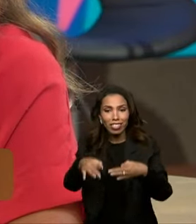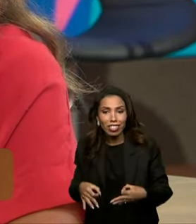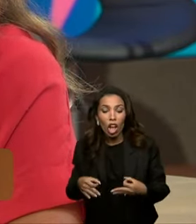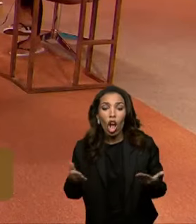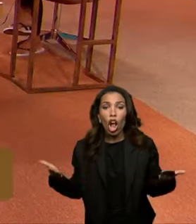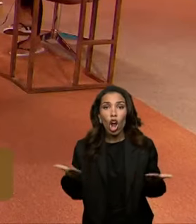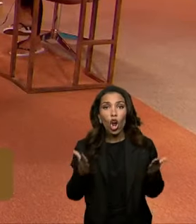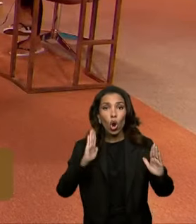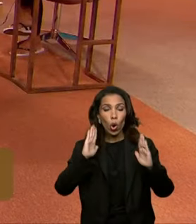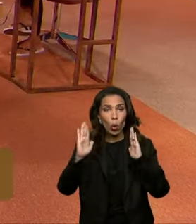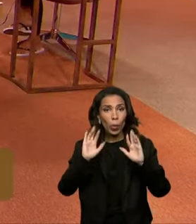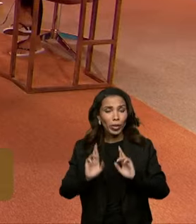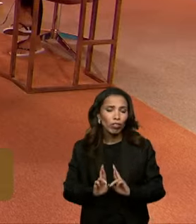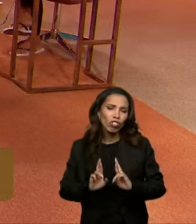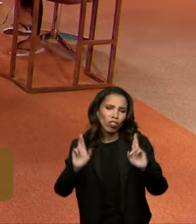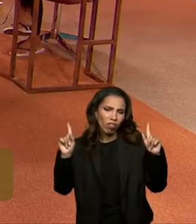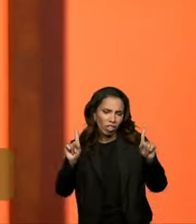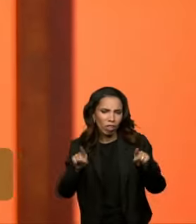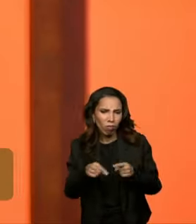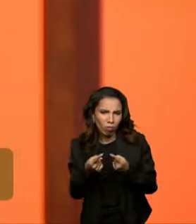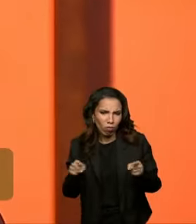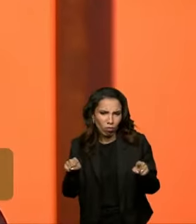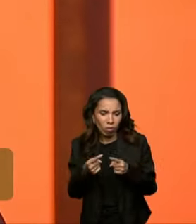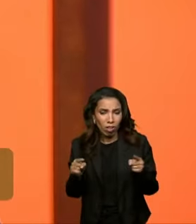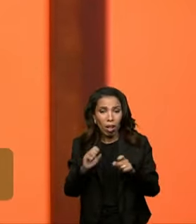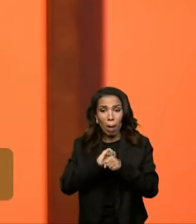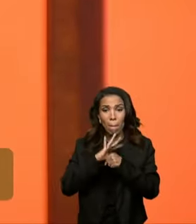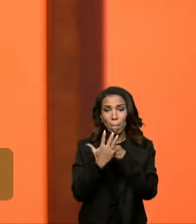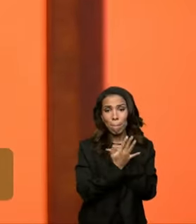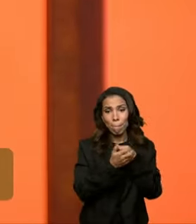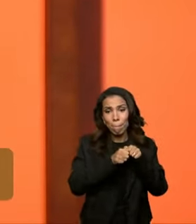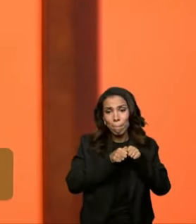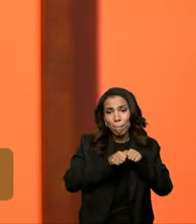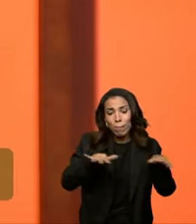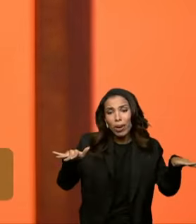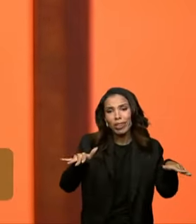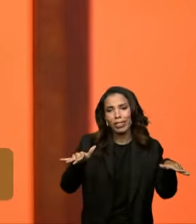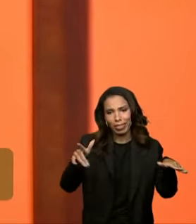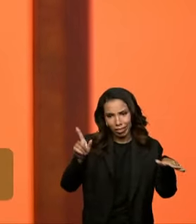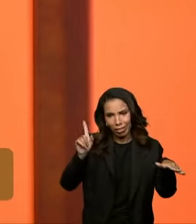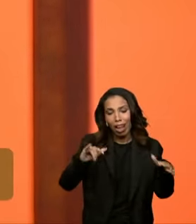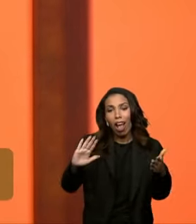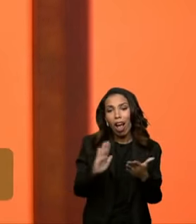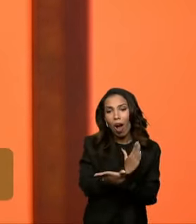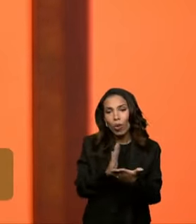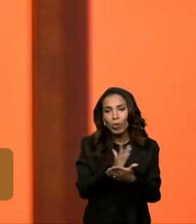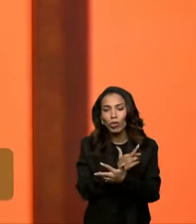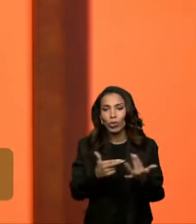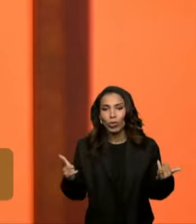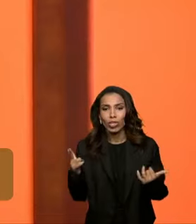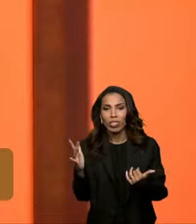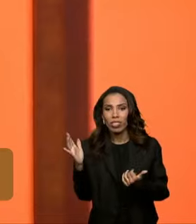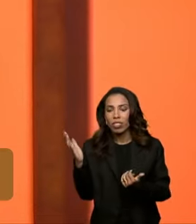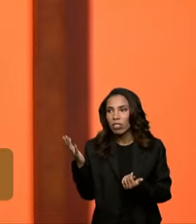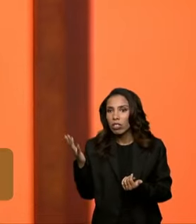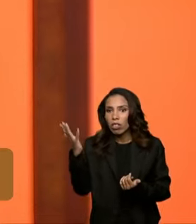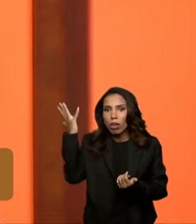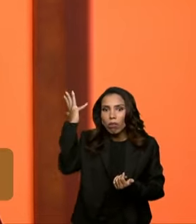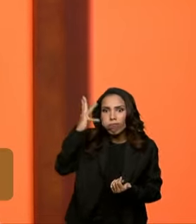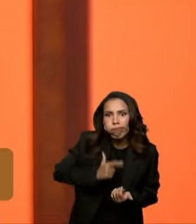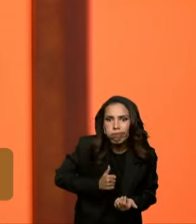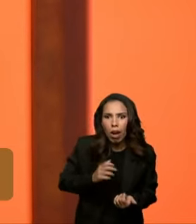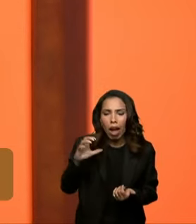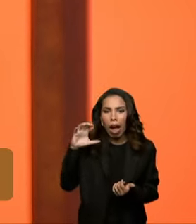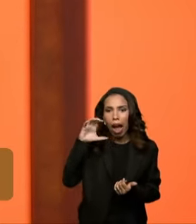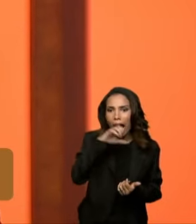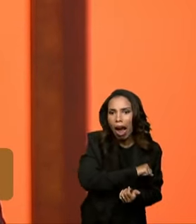um momento diferente da música, né? Acho que a pandemia, ela acelerou alguns sistemas, algumas coisas que demorariam muito tempo a acontecer.